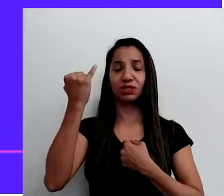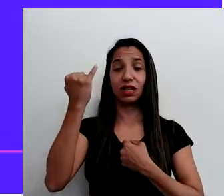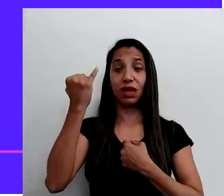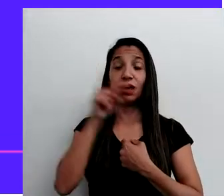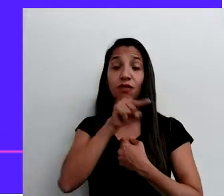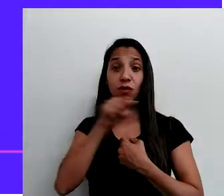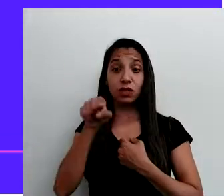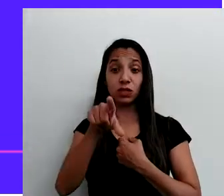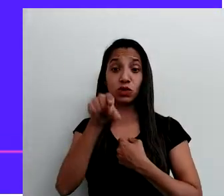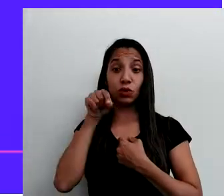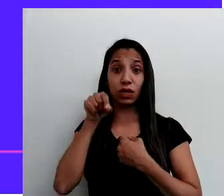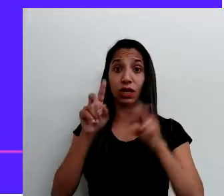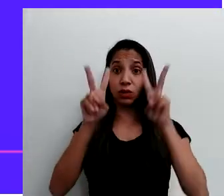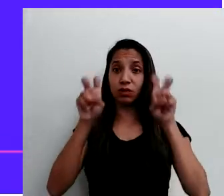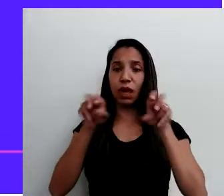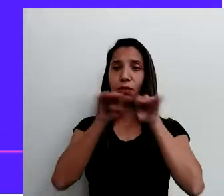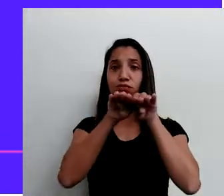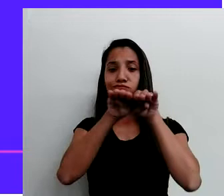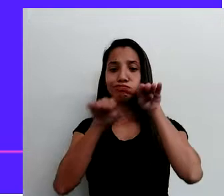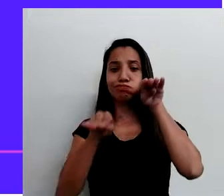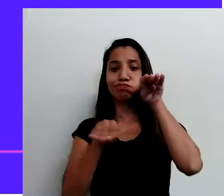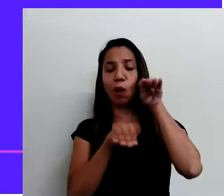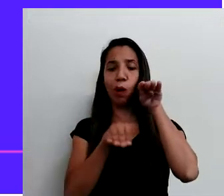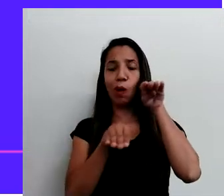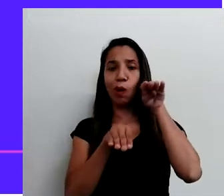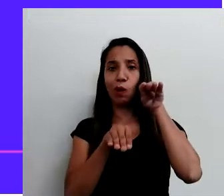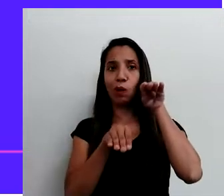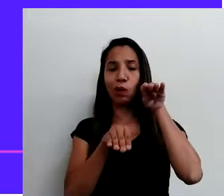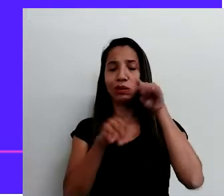acho que já reflete um pouco,